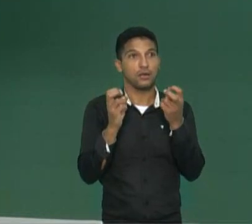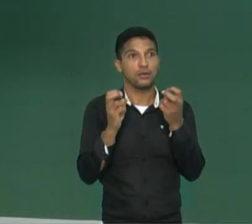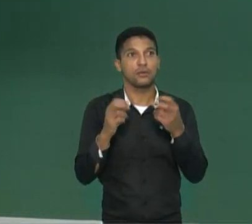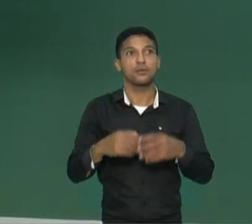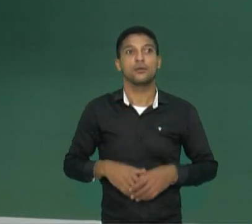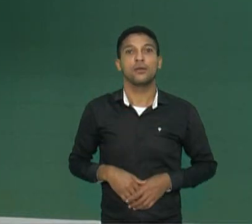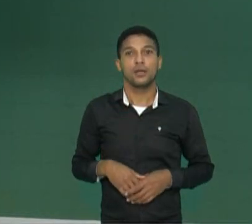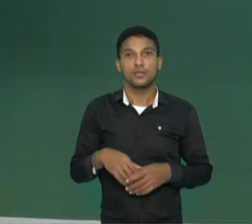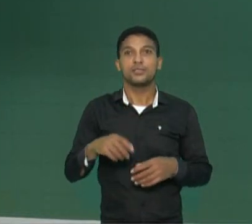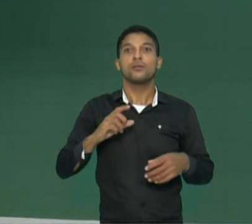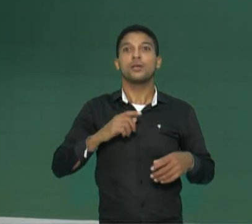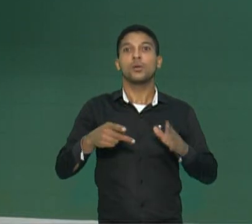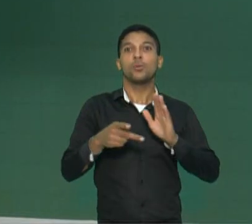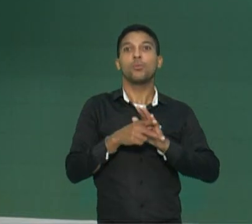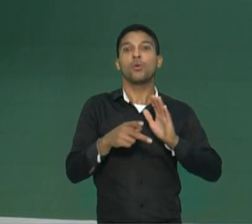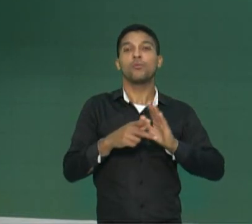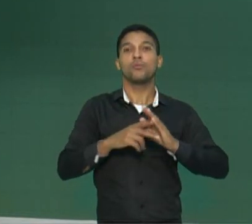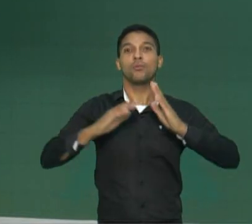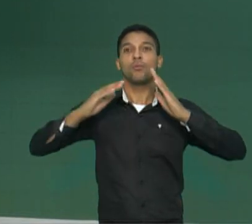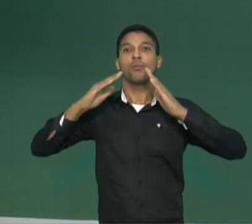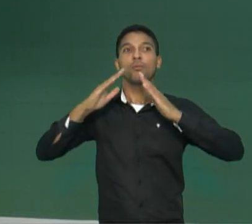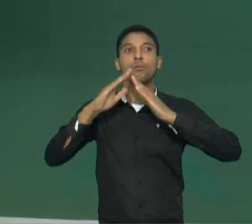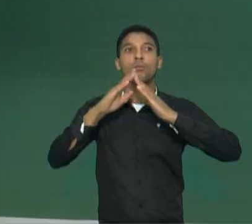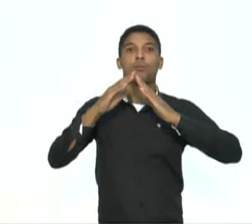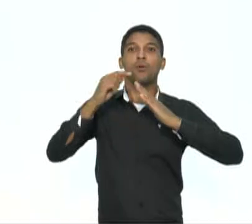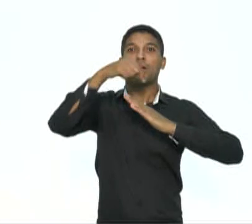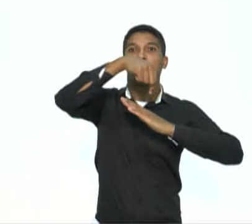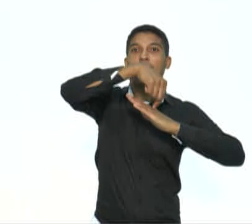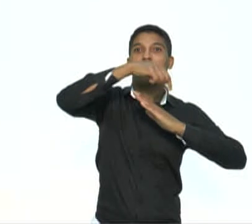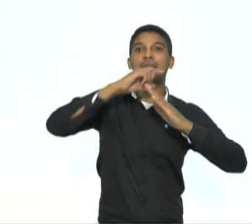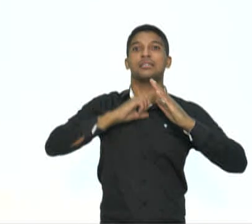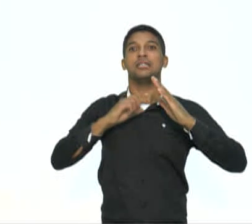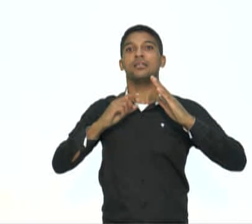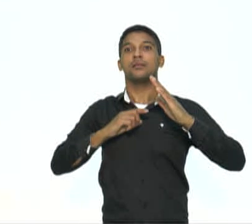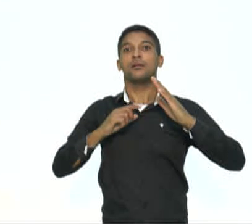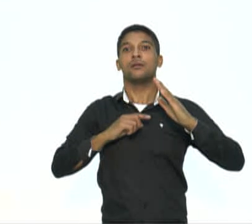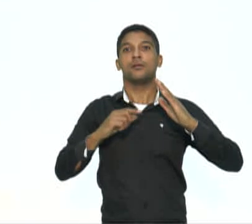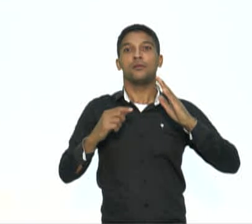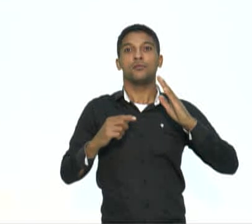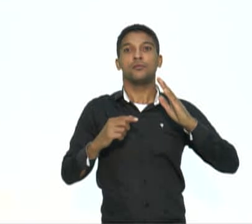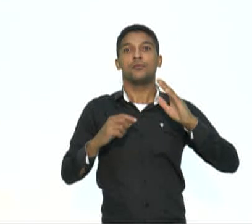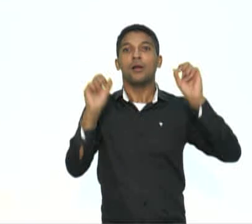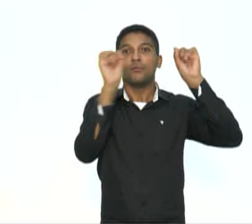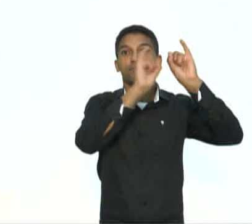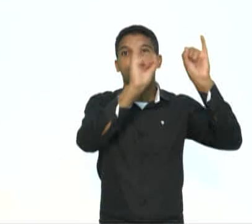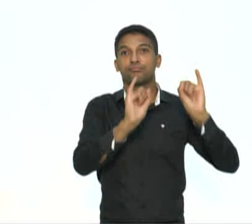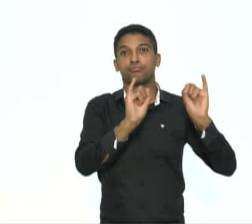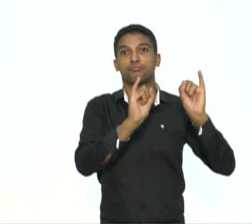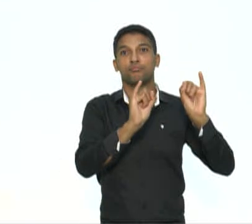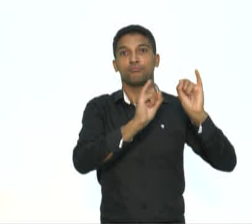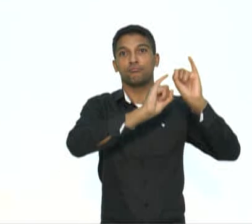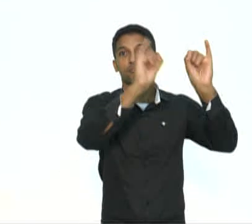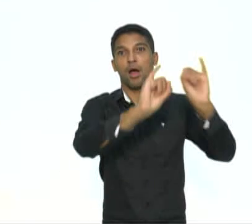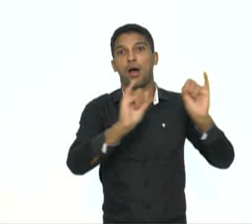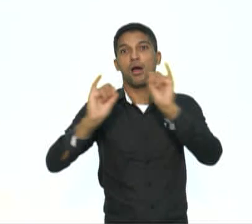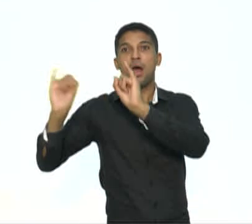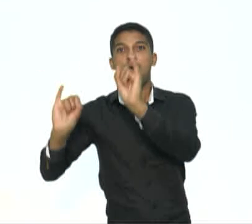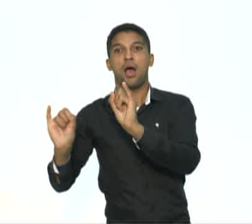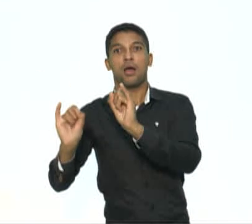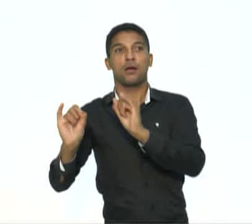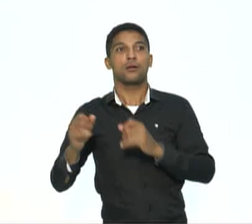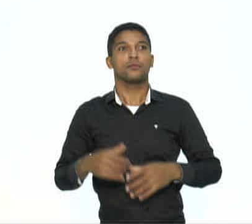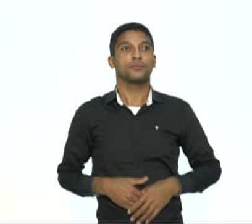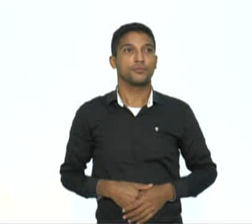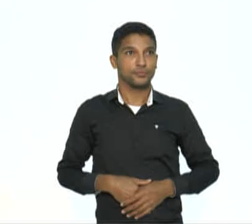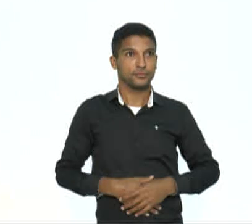eram aquelas cabecinhas das colunas, né? Então, os tímpanos, né, eram baixos relevos em cima das portadas da igreja, O gótico também